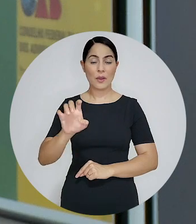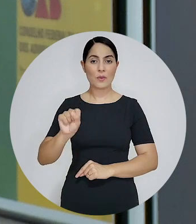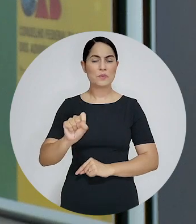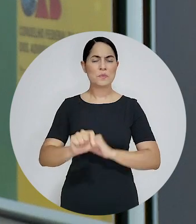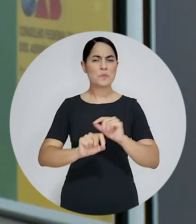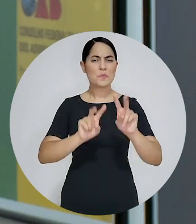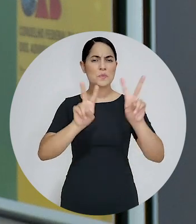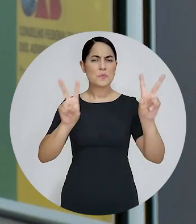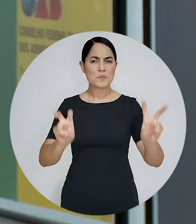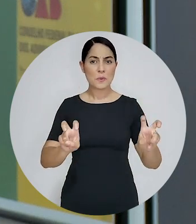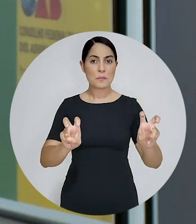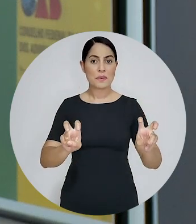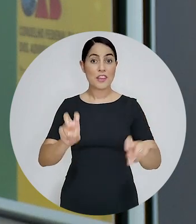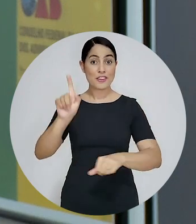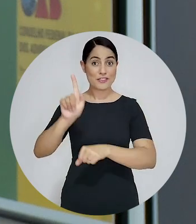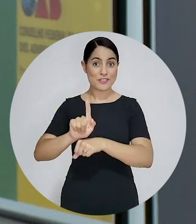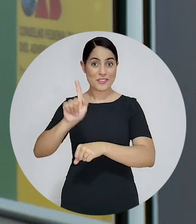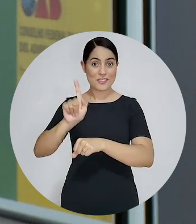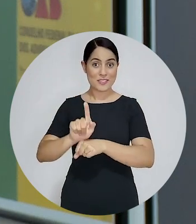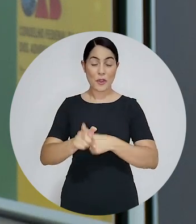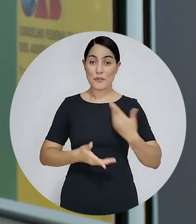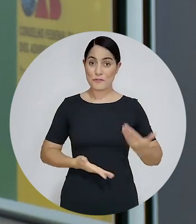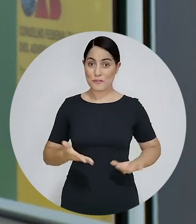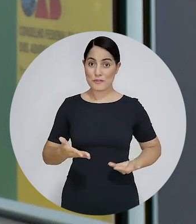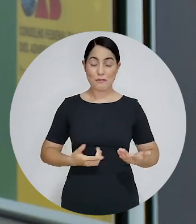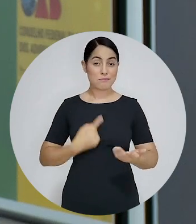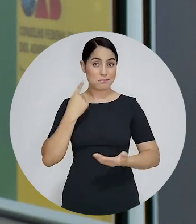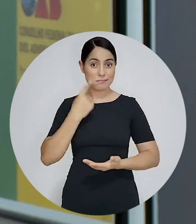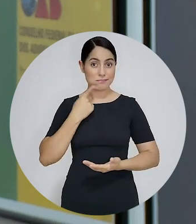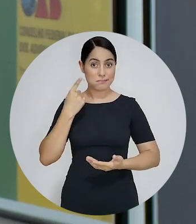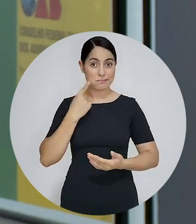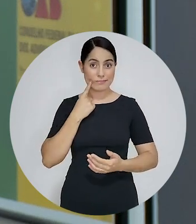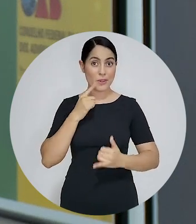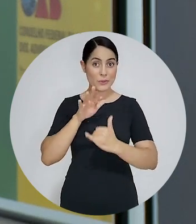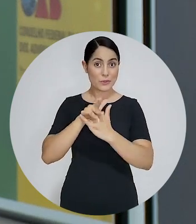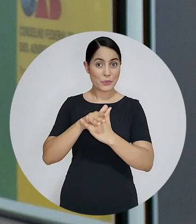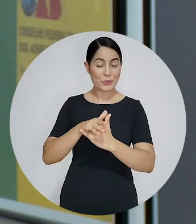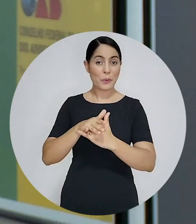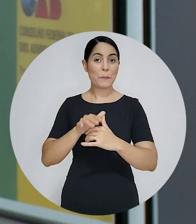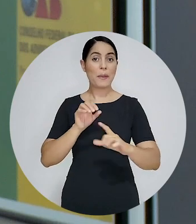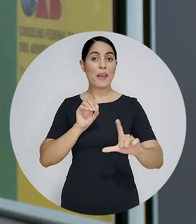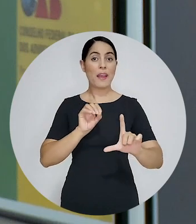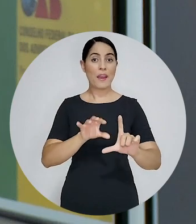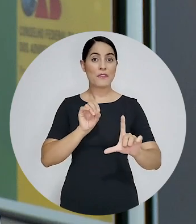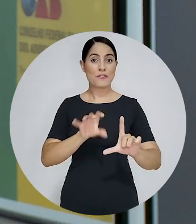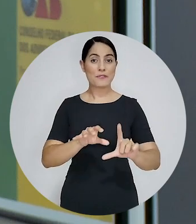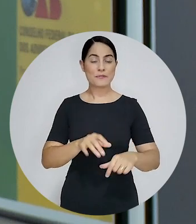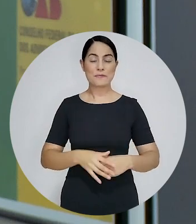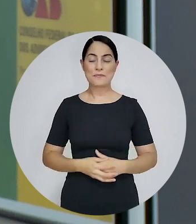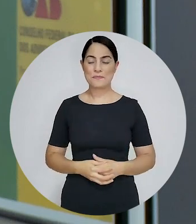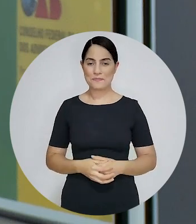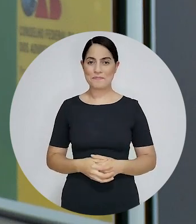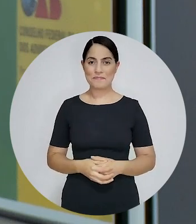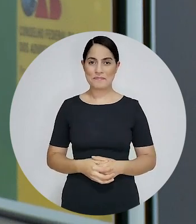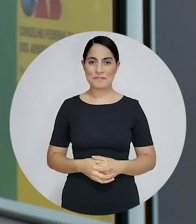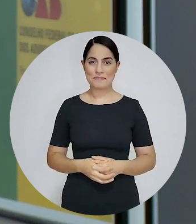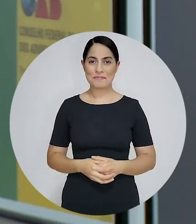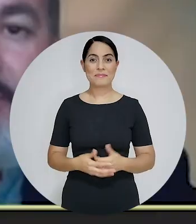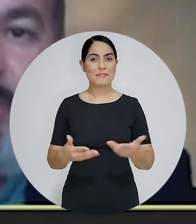com o tema Gestão de Carreiras de Advogados. O debate foi transmitido ao vivo pelo YouTube da